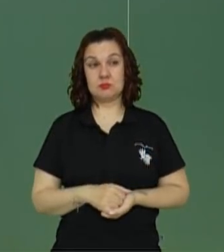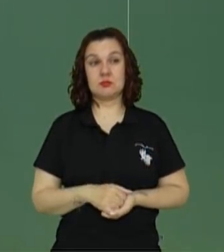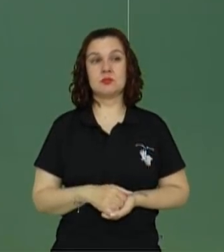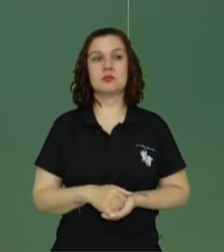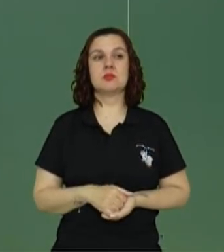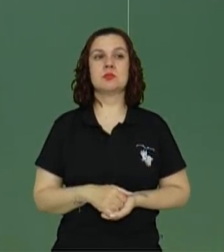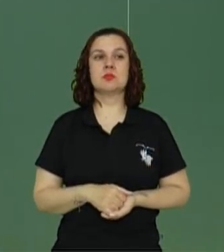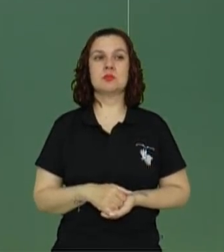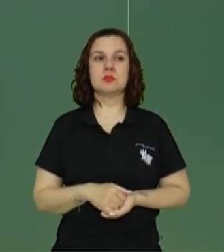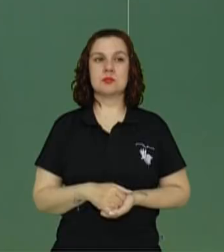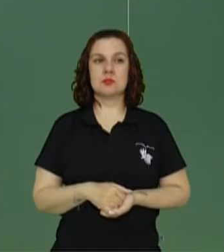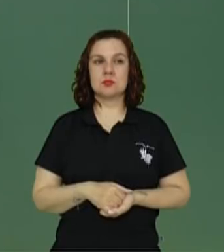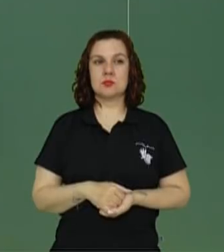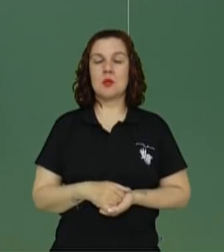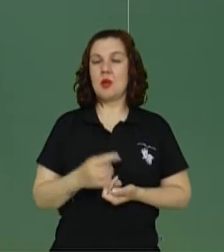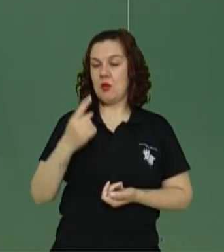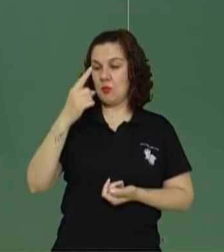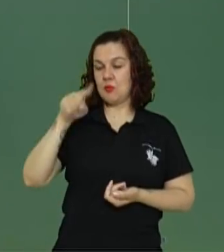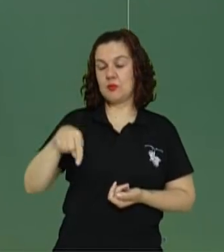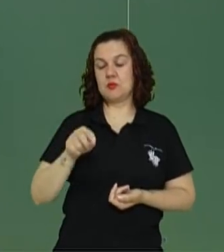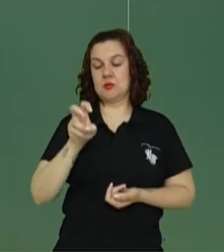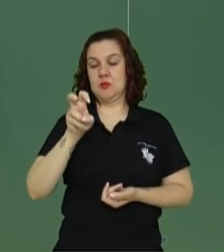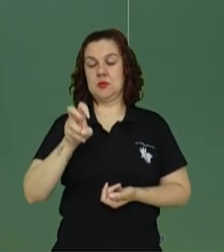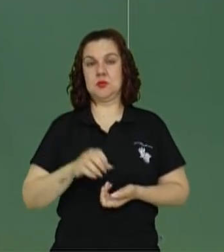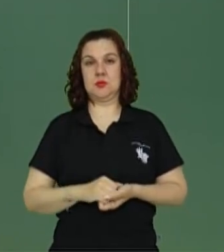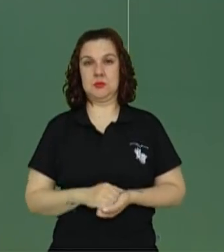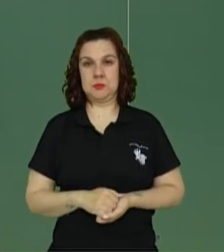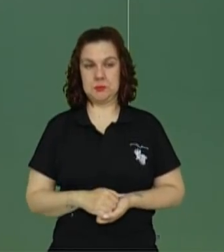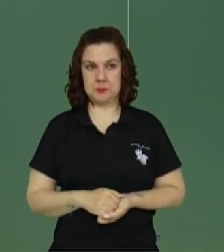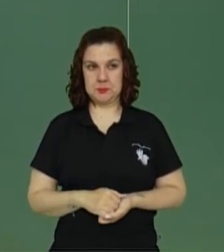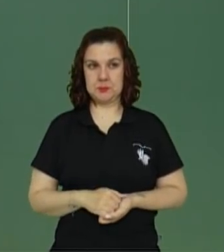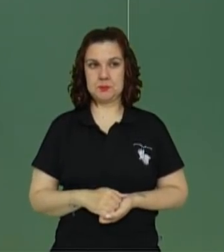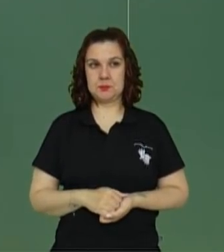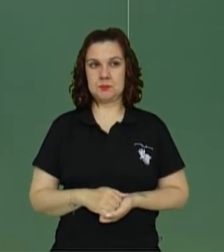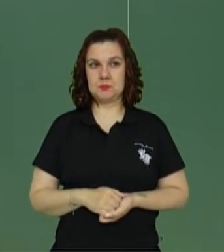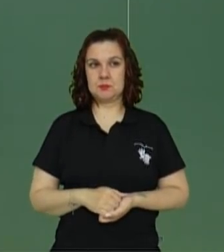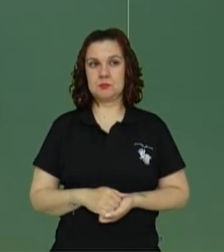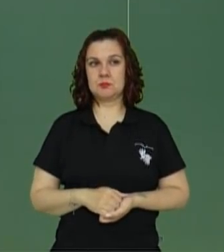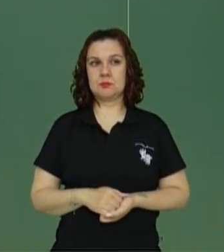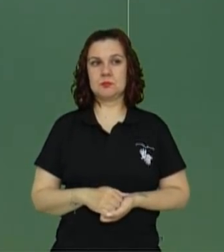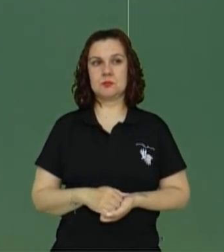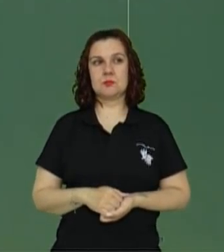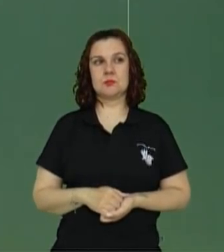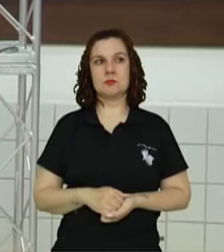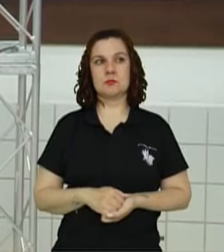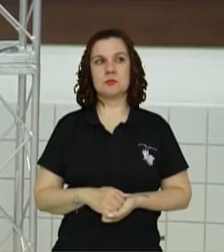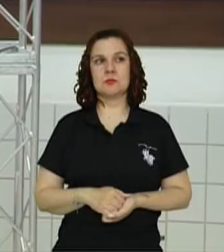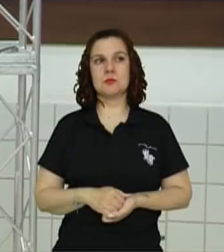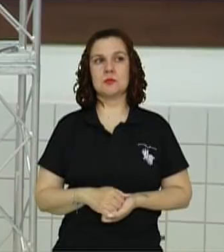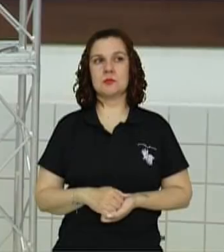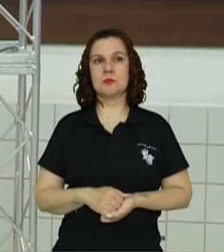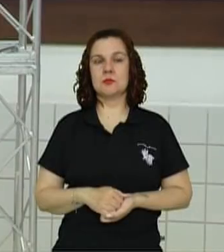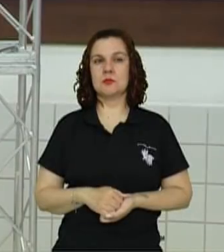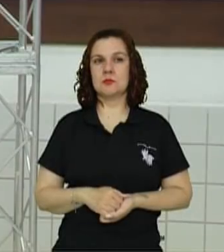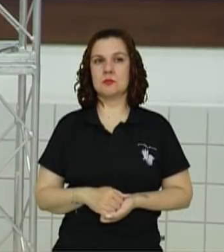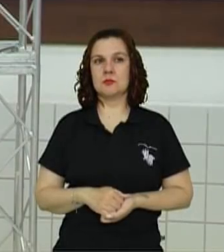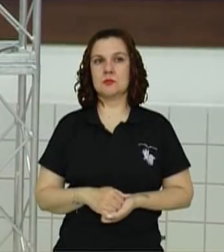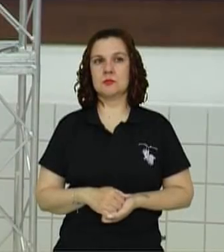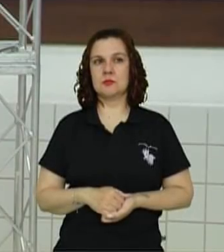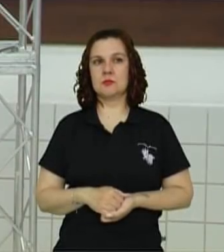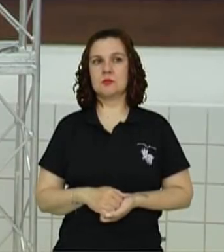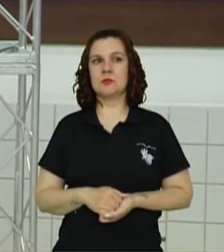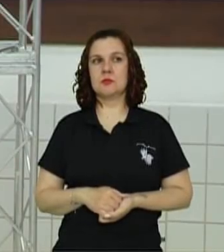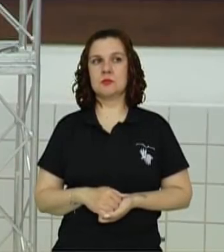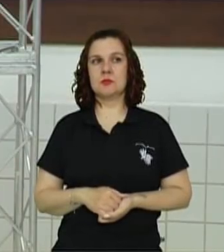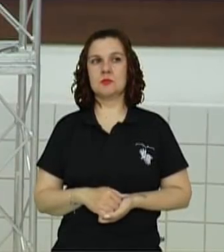lá que o meu x é igual a 1,5. Deixa eu dar uma olhadinha se tinha unidade de centímetro ali. Não